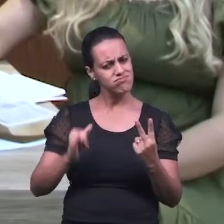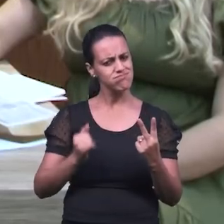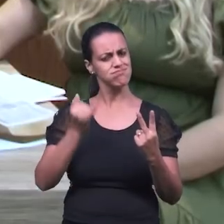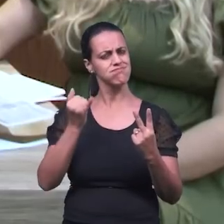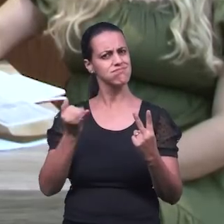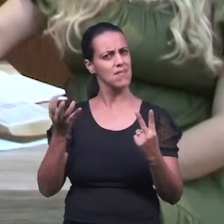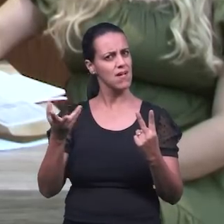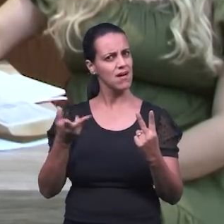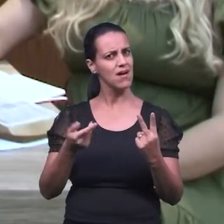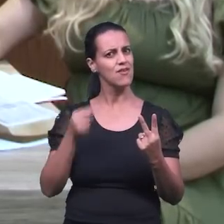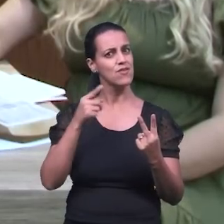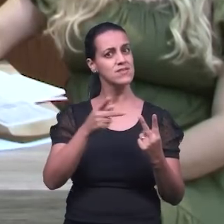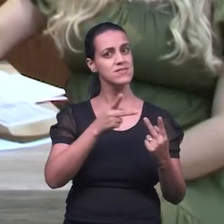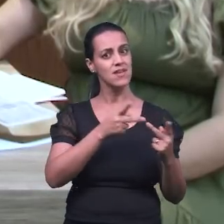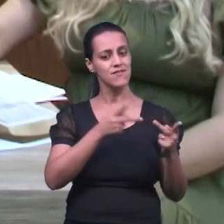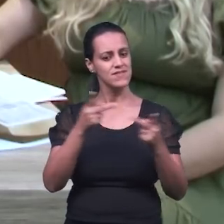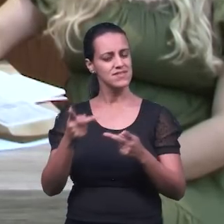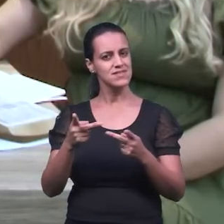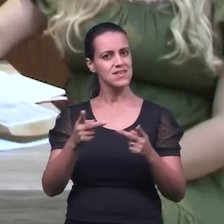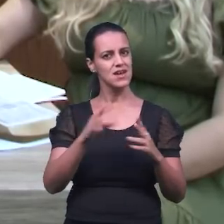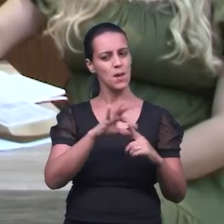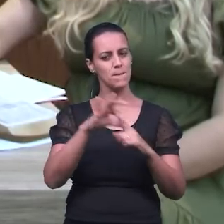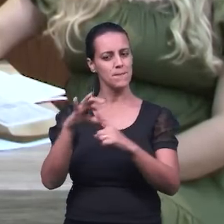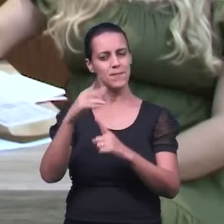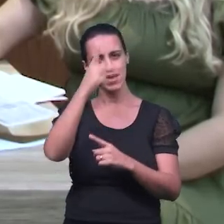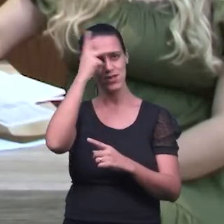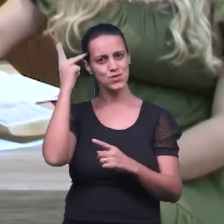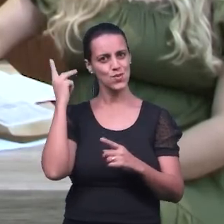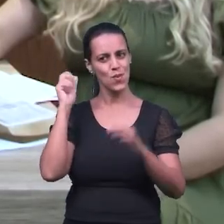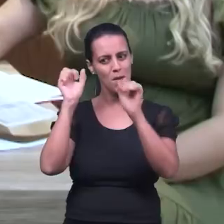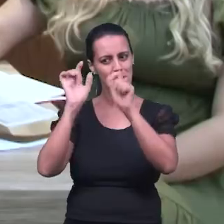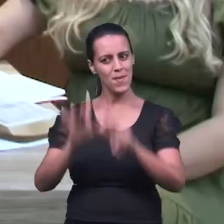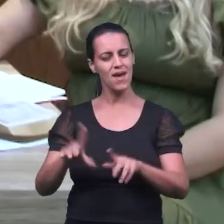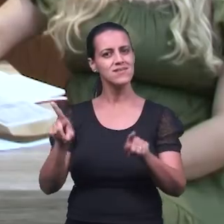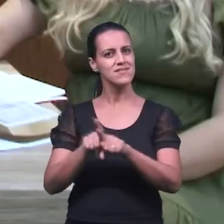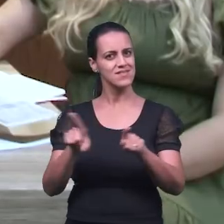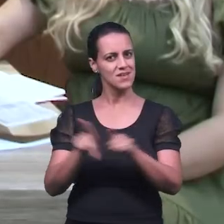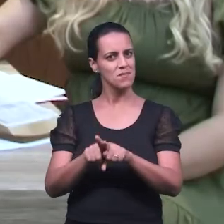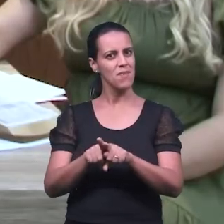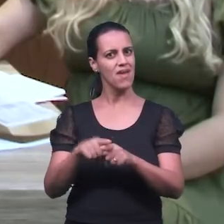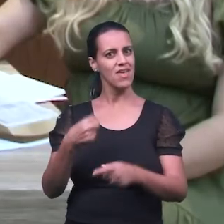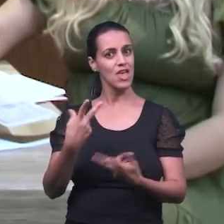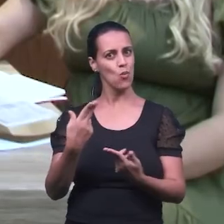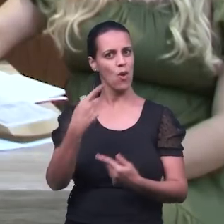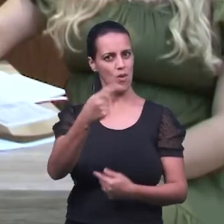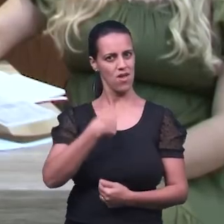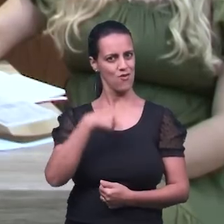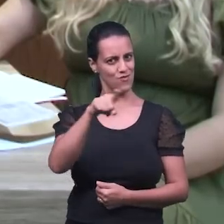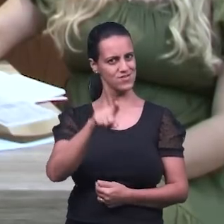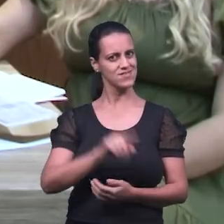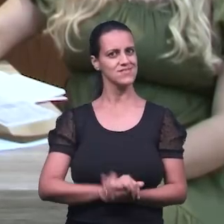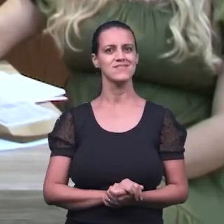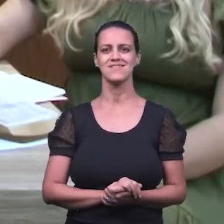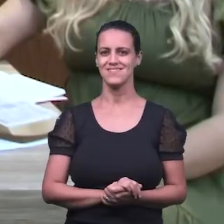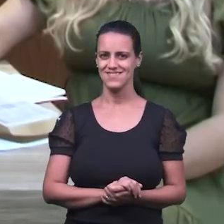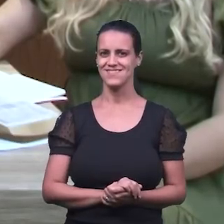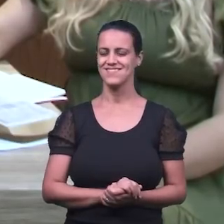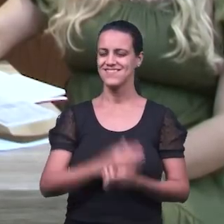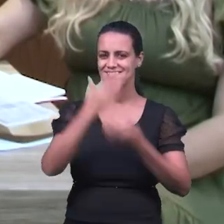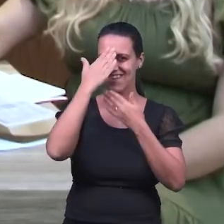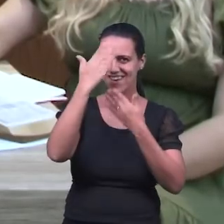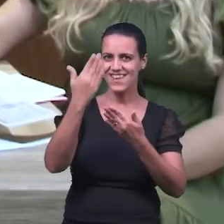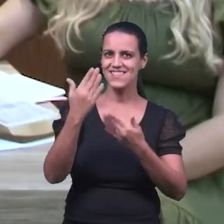oportunidades de levar o seu visitante para que ele também receba a bênção que eu e você temos recebido. Eu agradeço